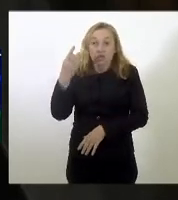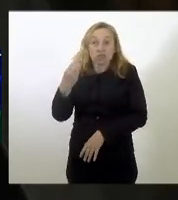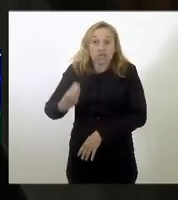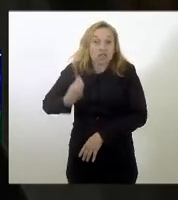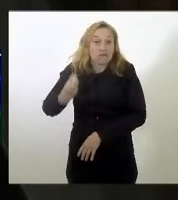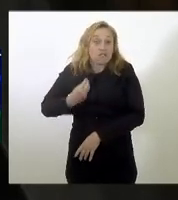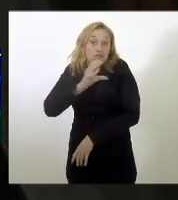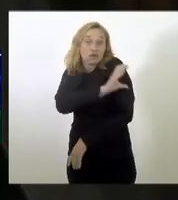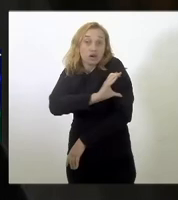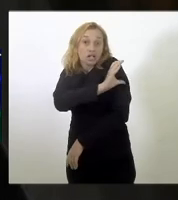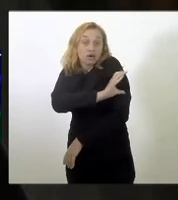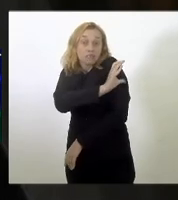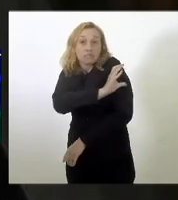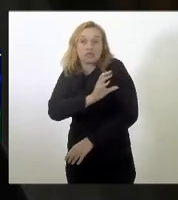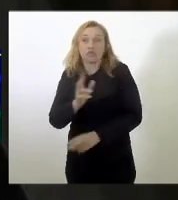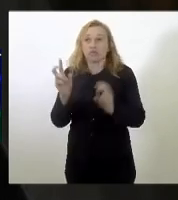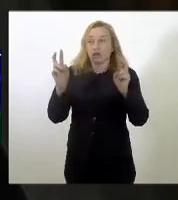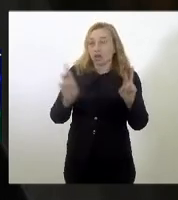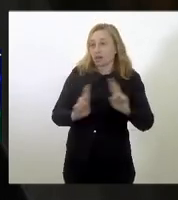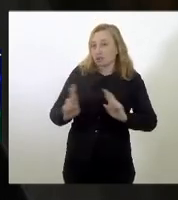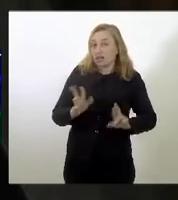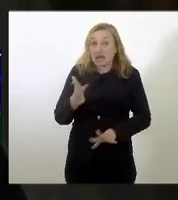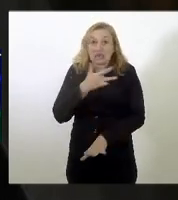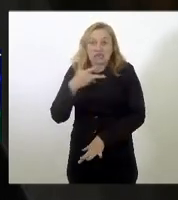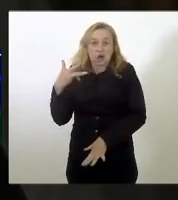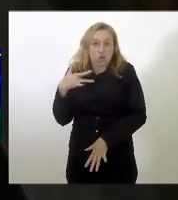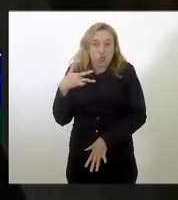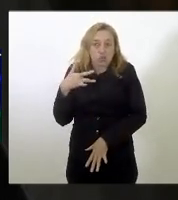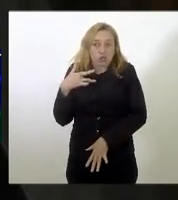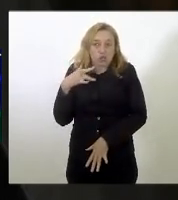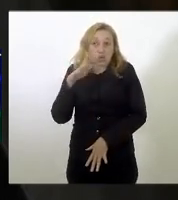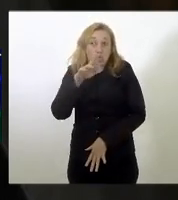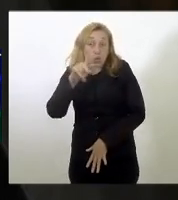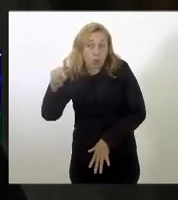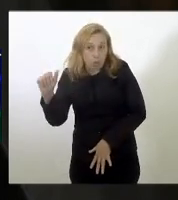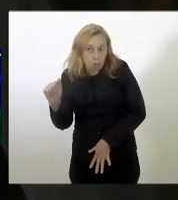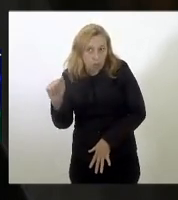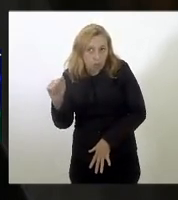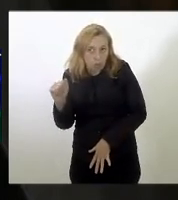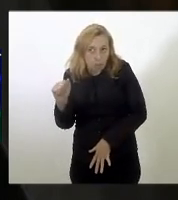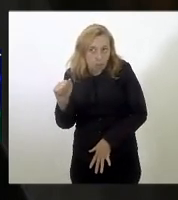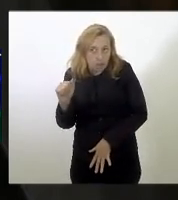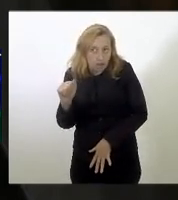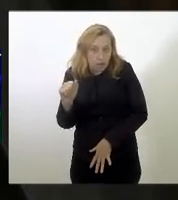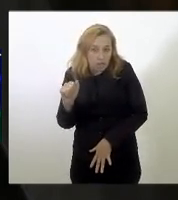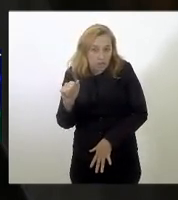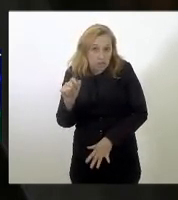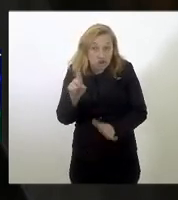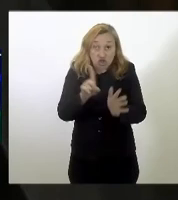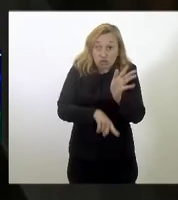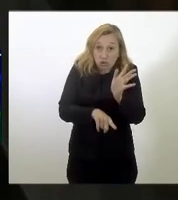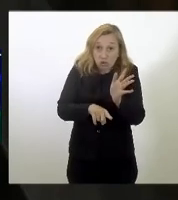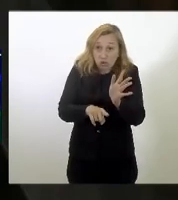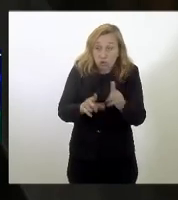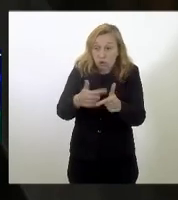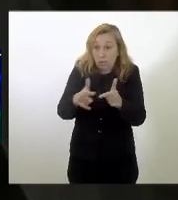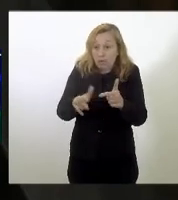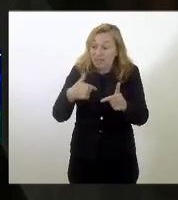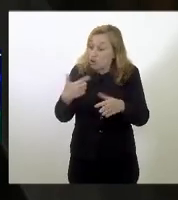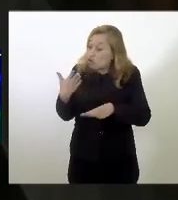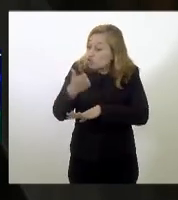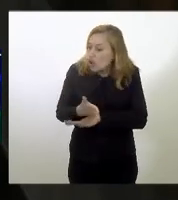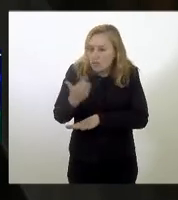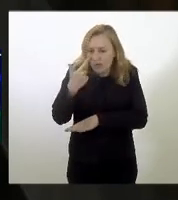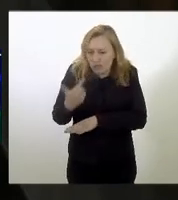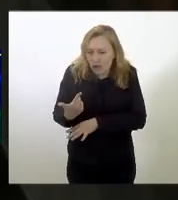do município é a UPA que vem tentando minimizar essa situação. Mas aí eu chego na UPA e vejo